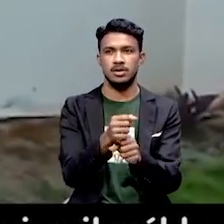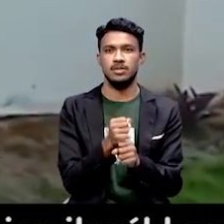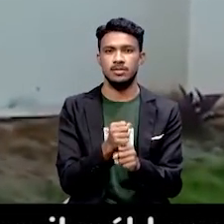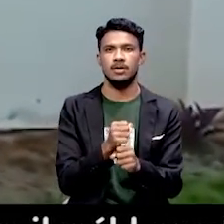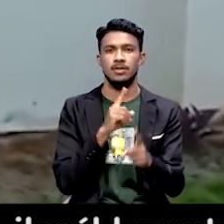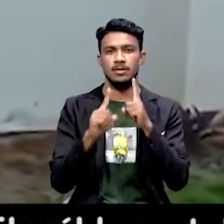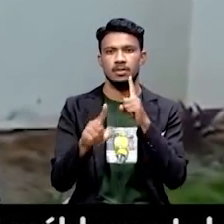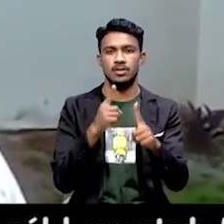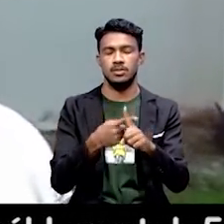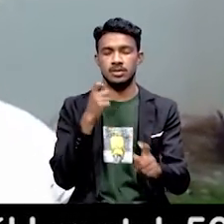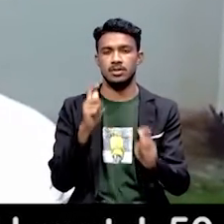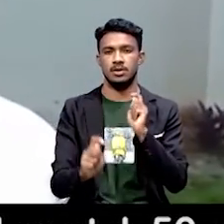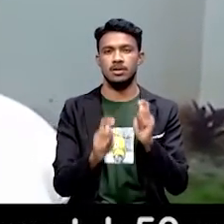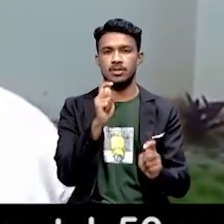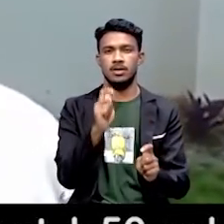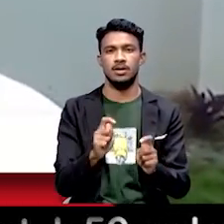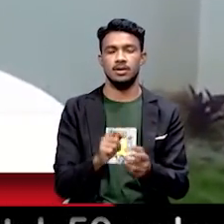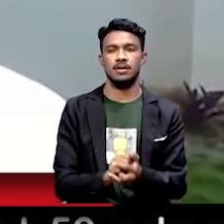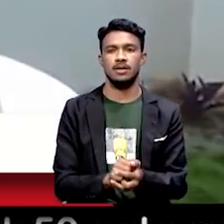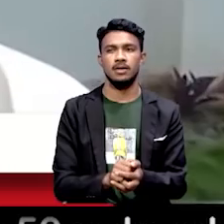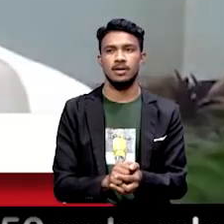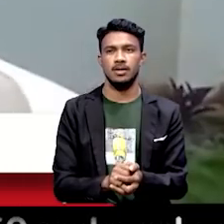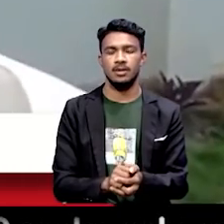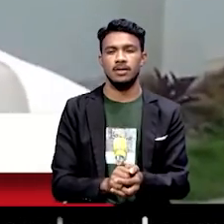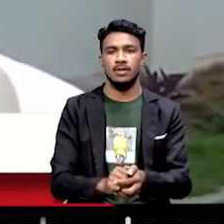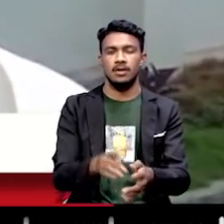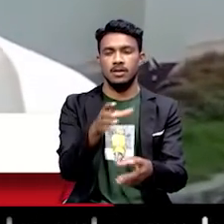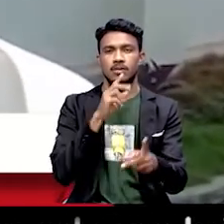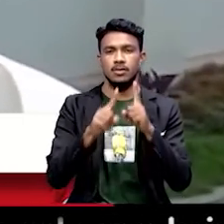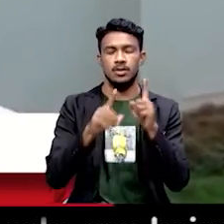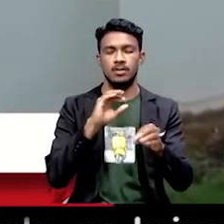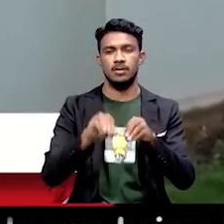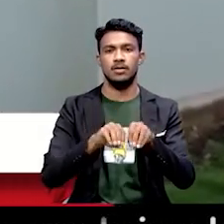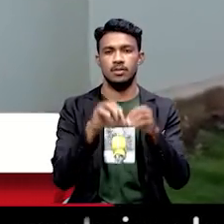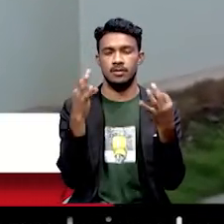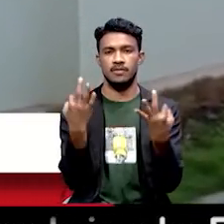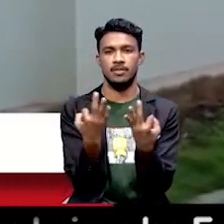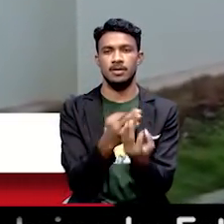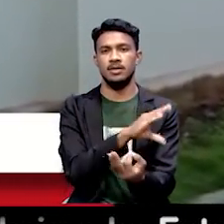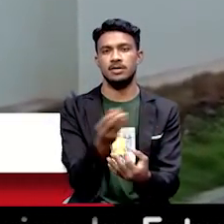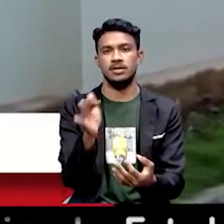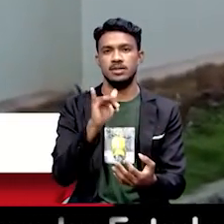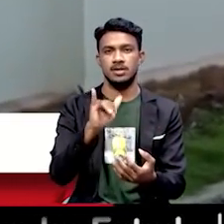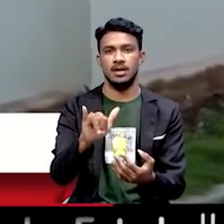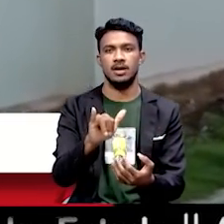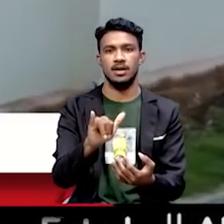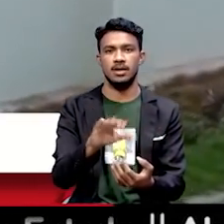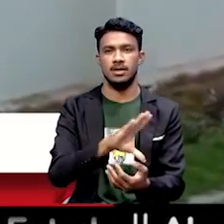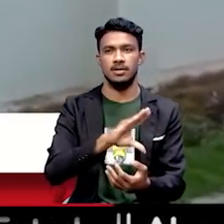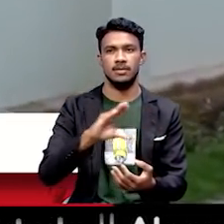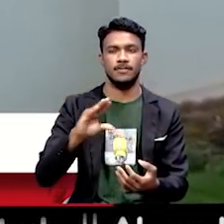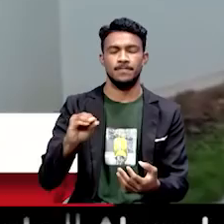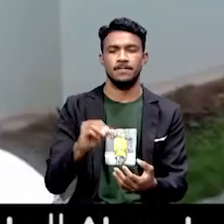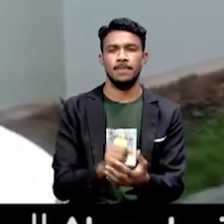do tribunal, e se leitura acordão, se correndo a família, se correndo a Sira Asrama, e ao mesmo tempo correndo